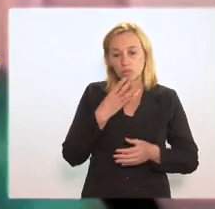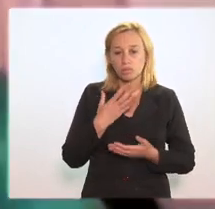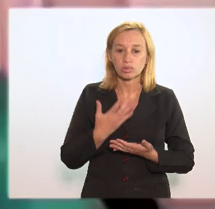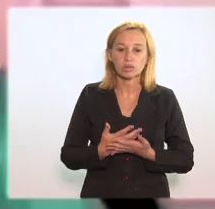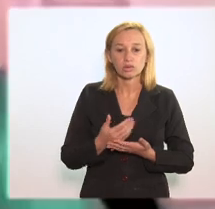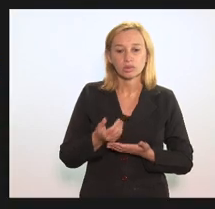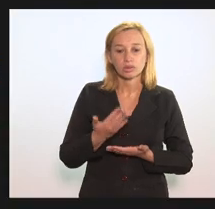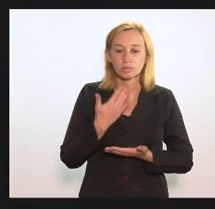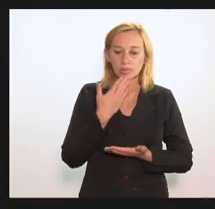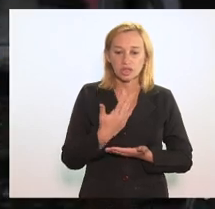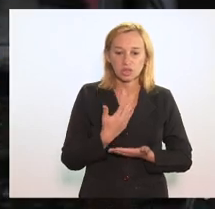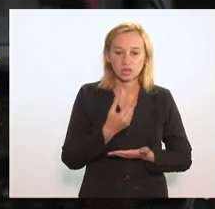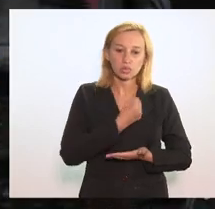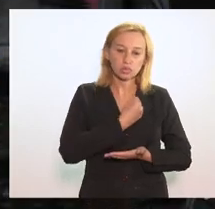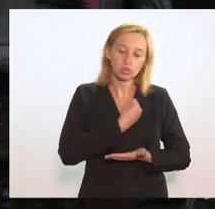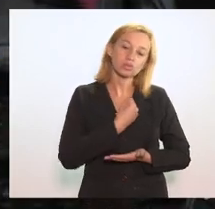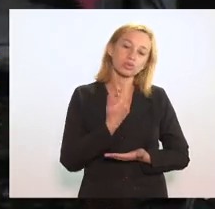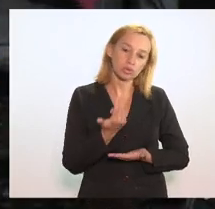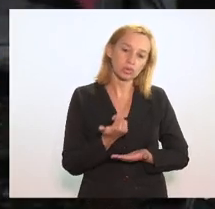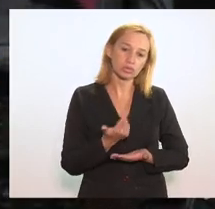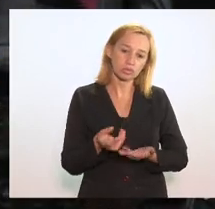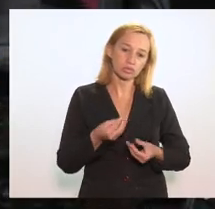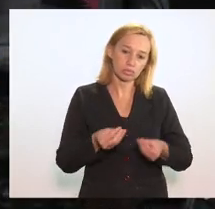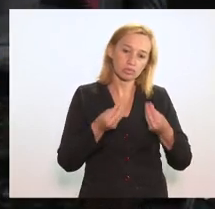também vou sugerir